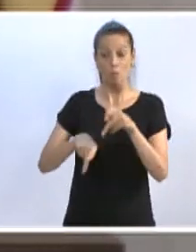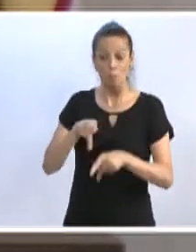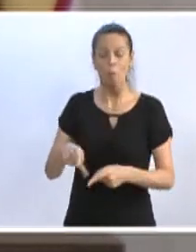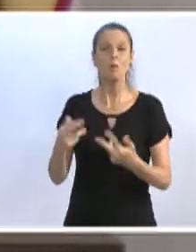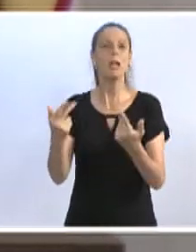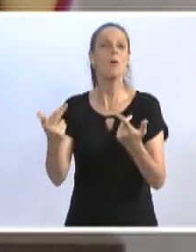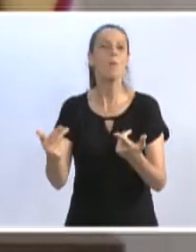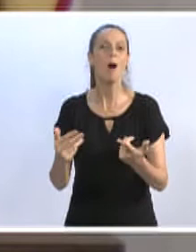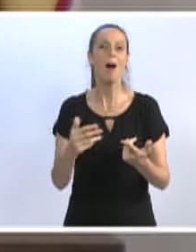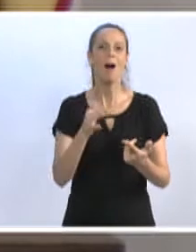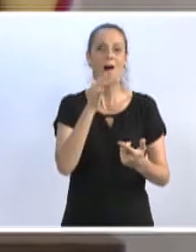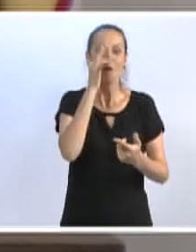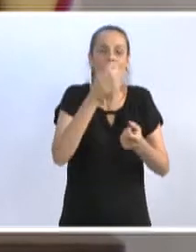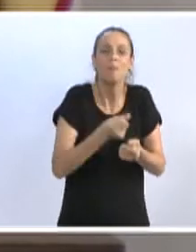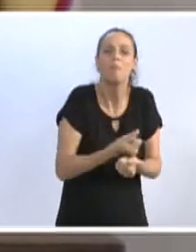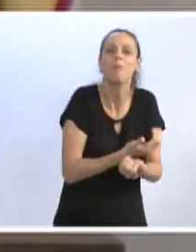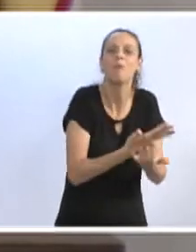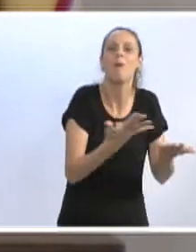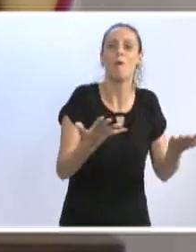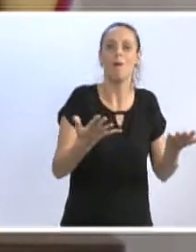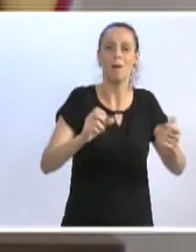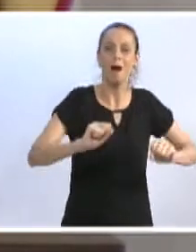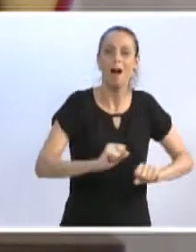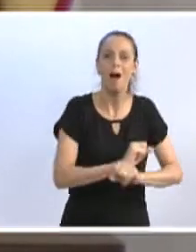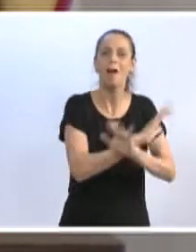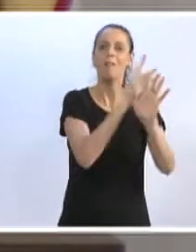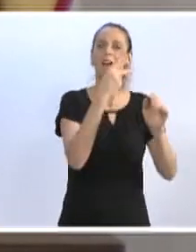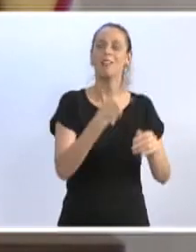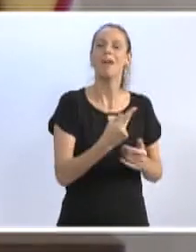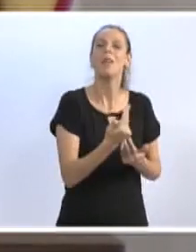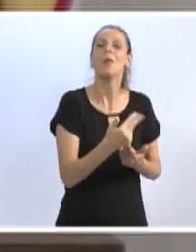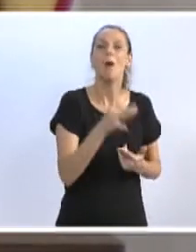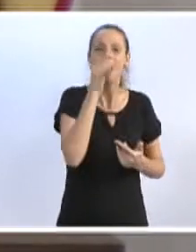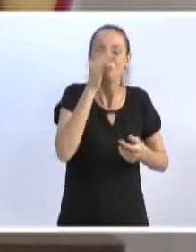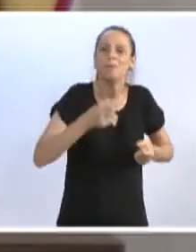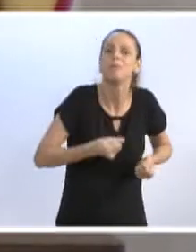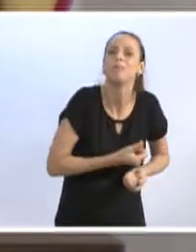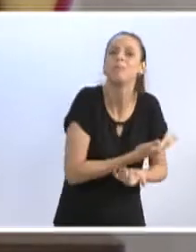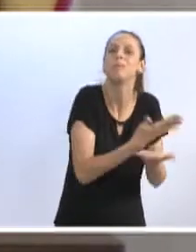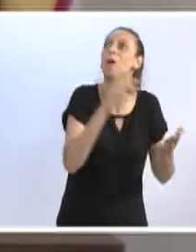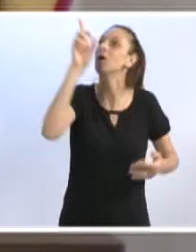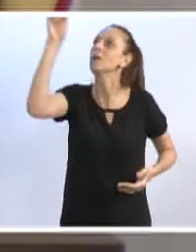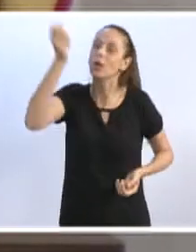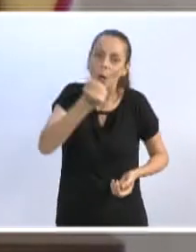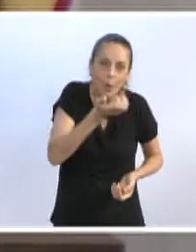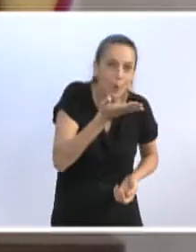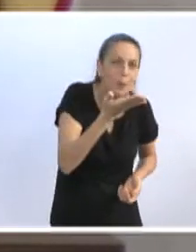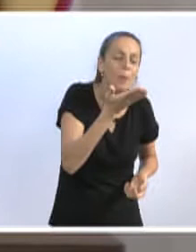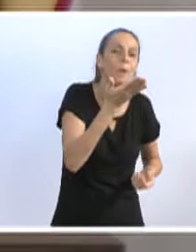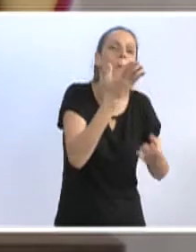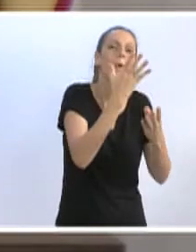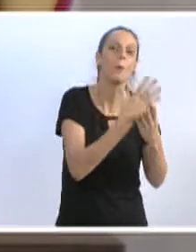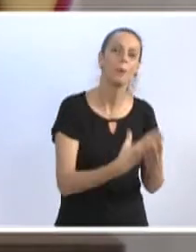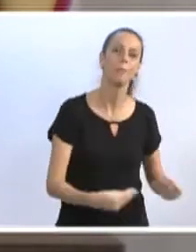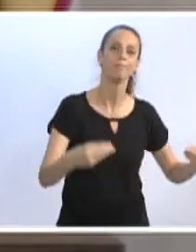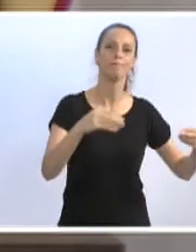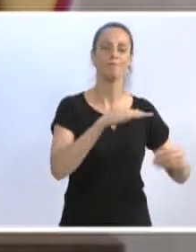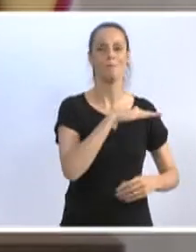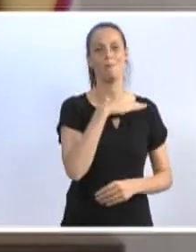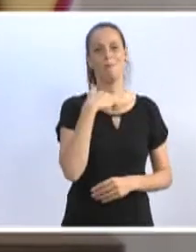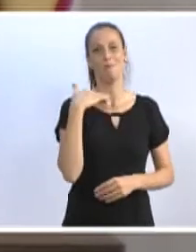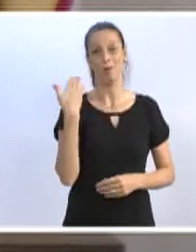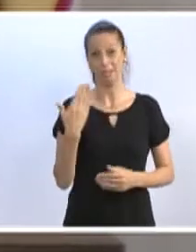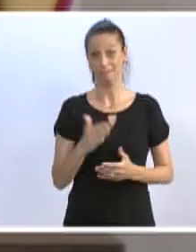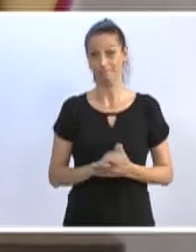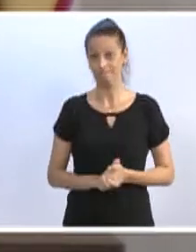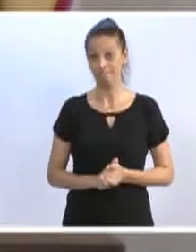relva, e toda a sua glória como a flor do campo. Sopra o vento do Senhor e já se foi. Mas, de